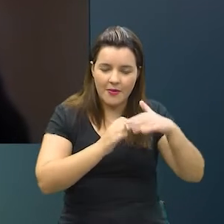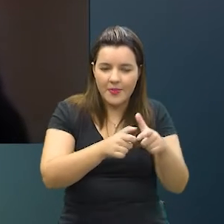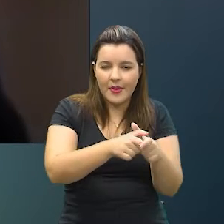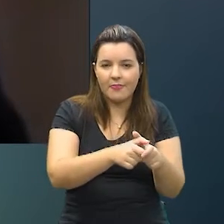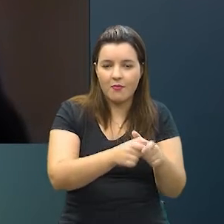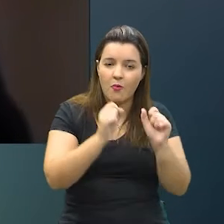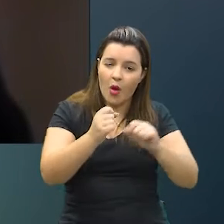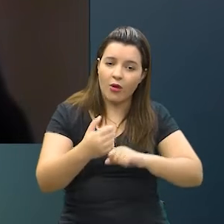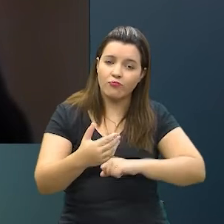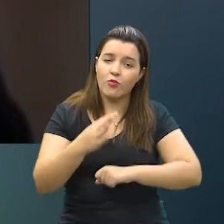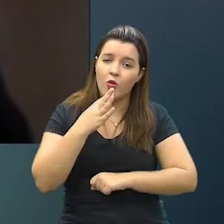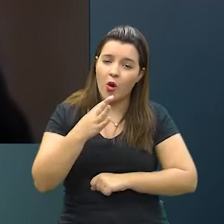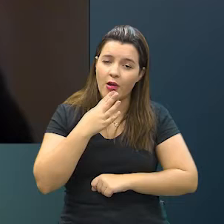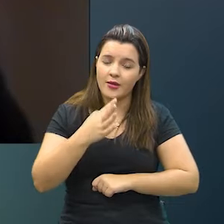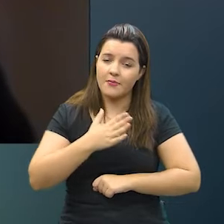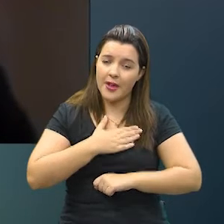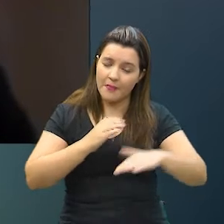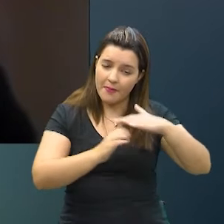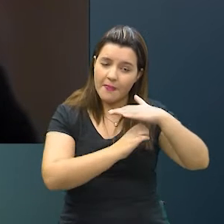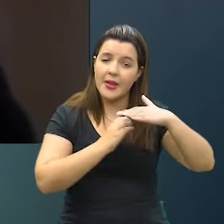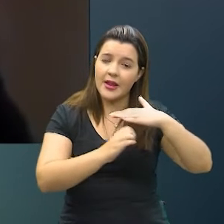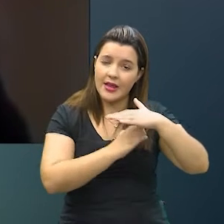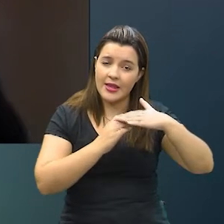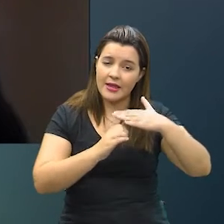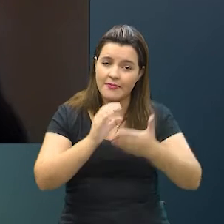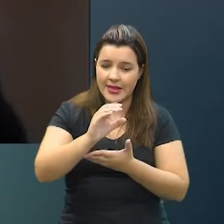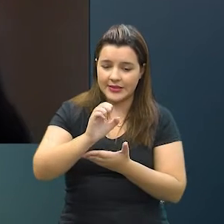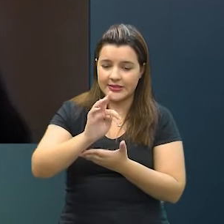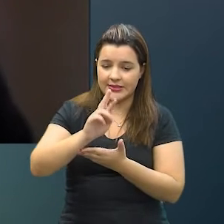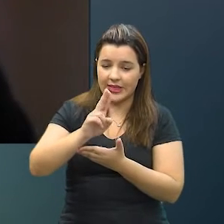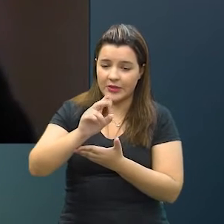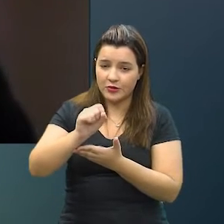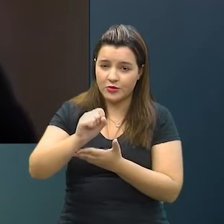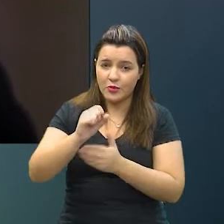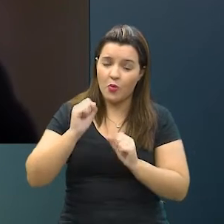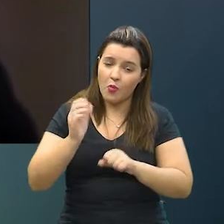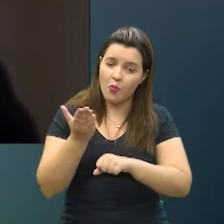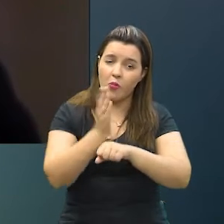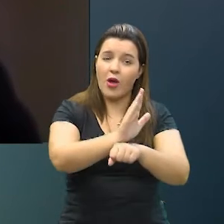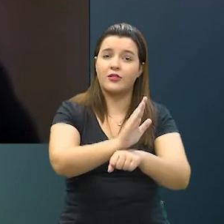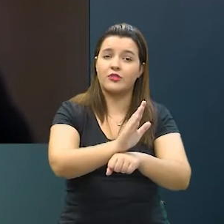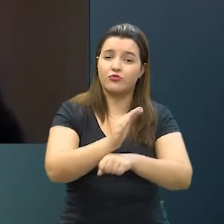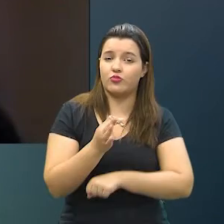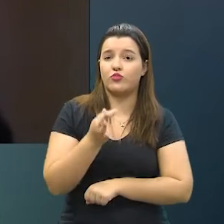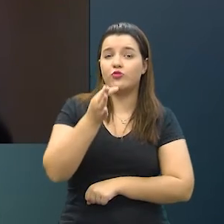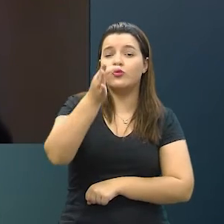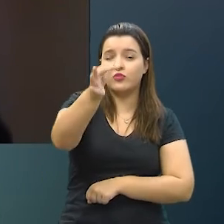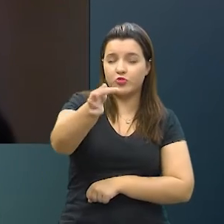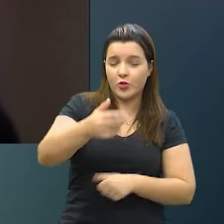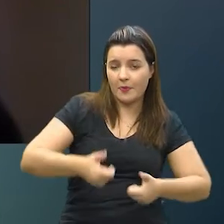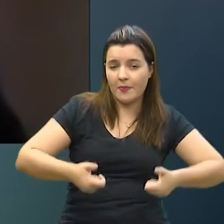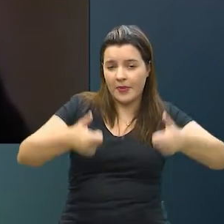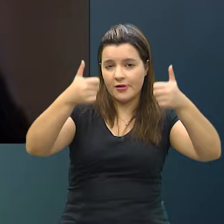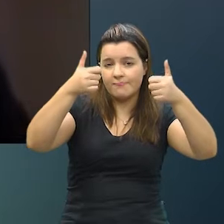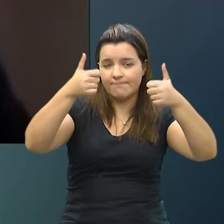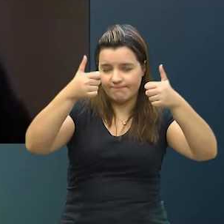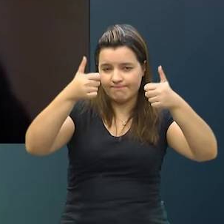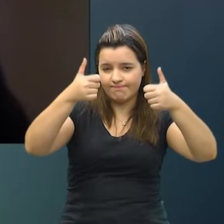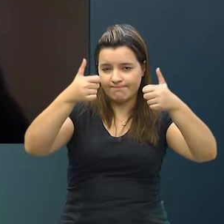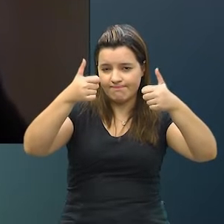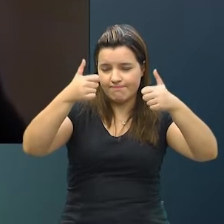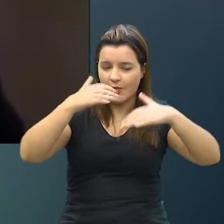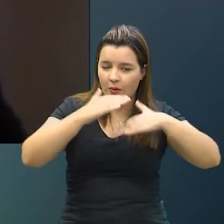pequeno empresário, conhecer realmente a Certos, que a gente pode aí te ajudar e te colocar num caminho melhor e num